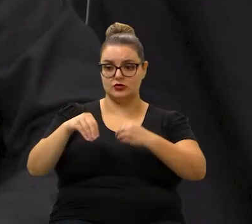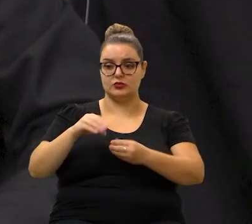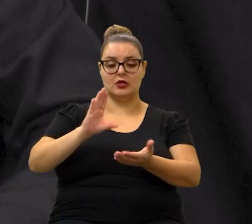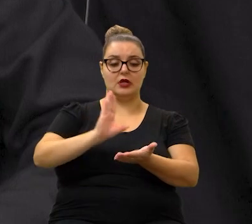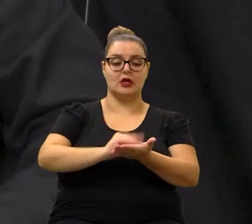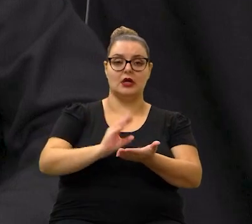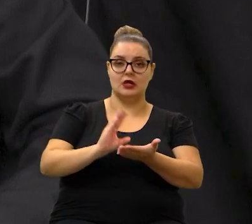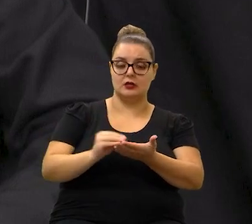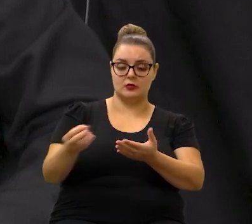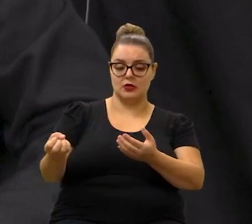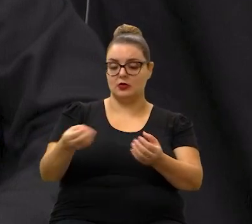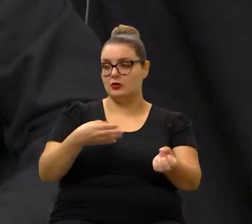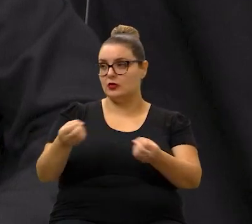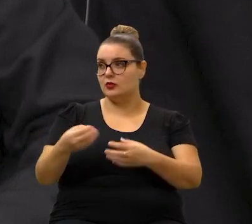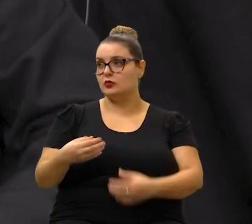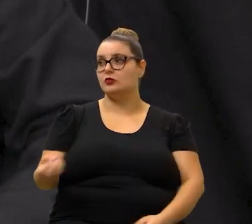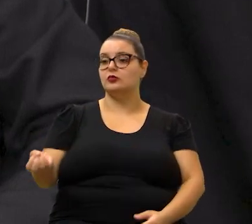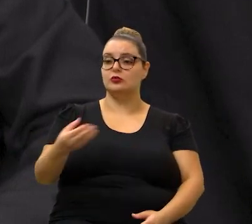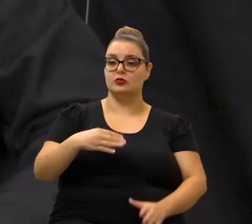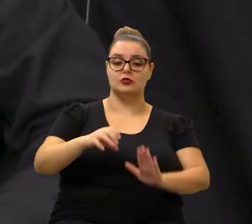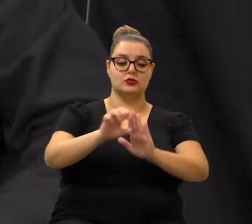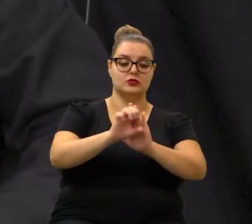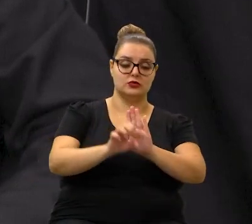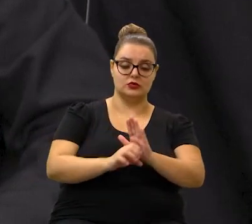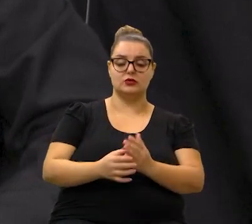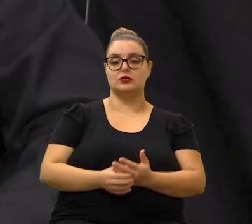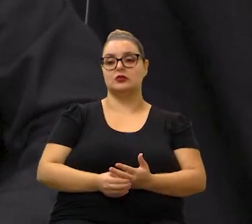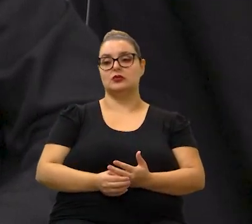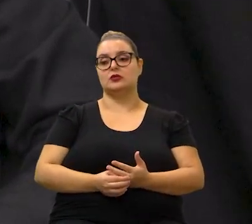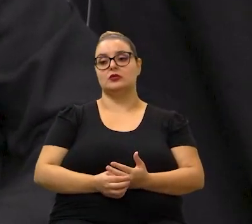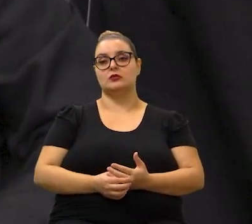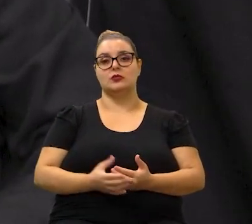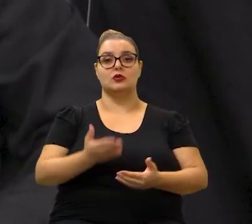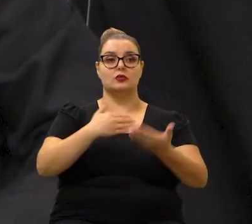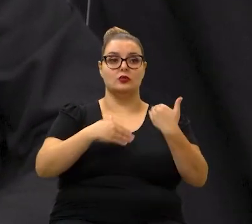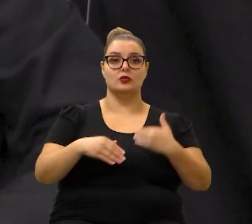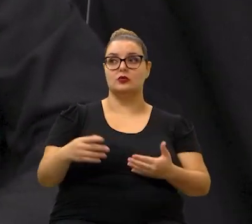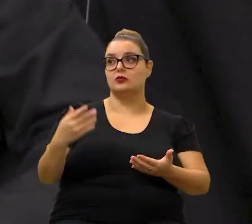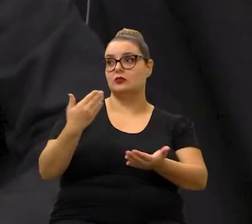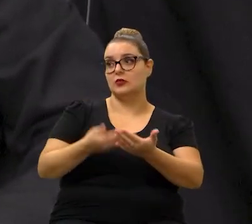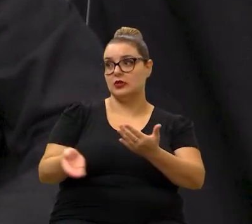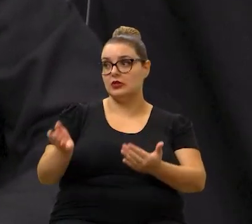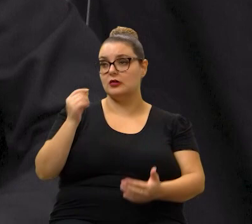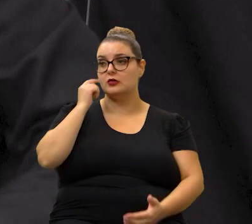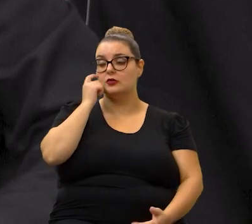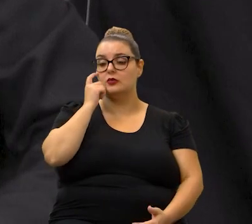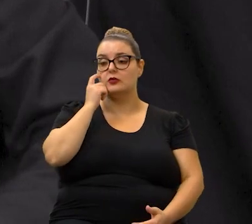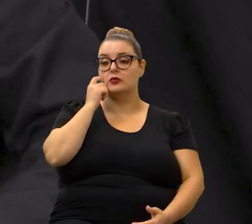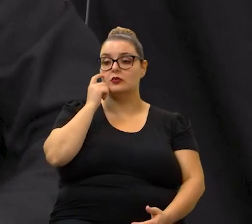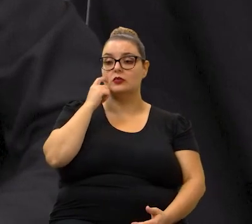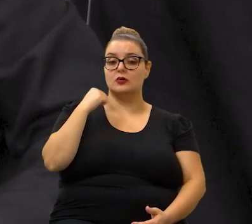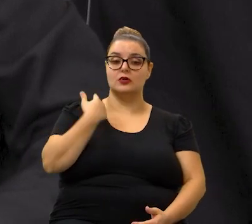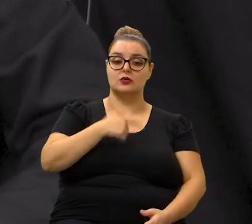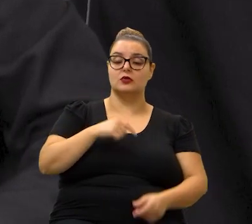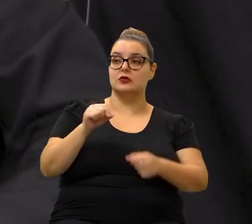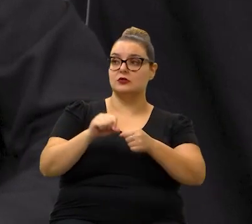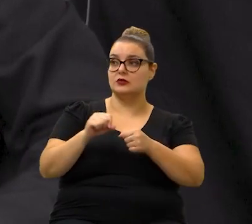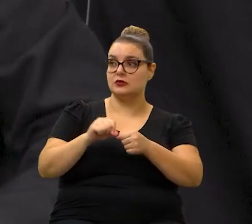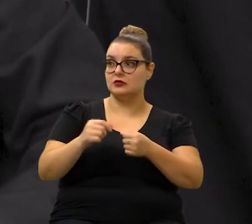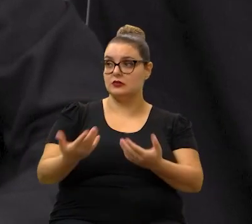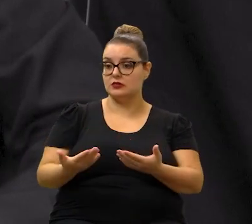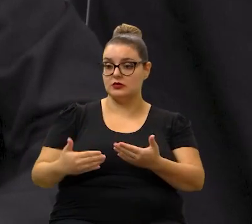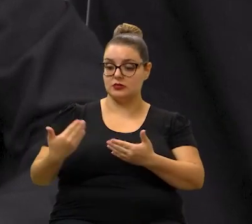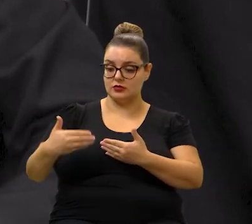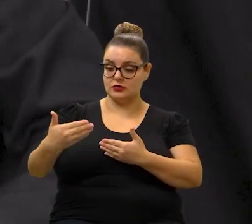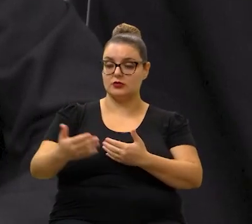ata para ser atualizado o novo estatuto que já o outro Já estava até vencido e nós fizemos isso eh